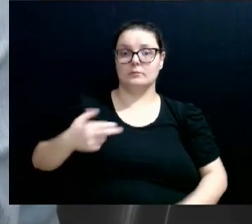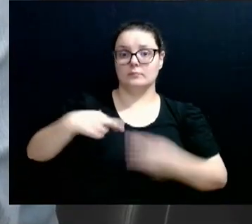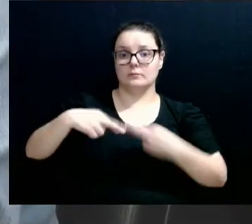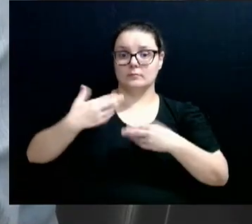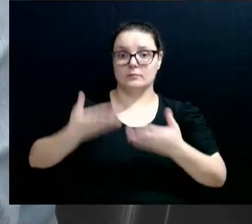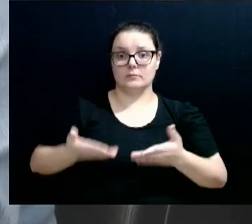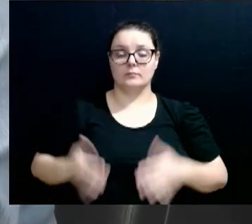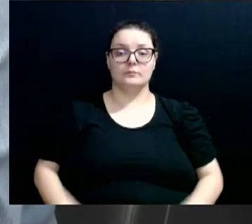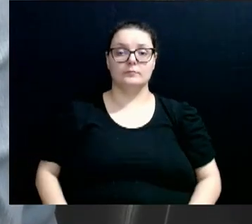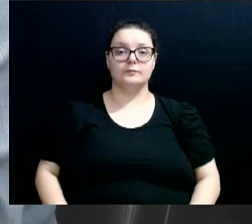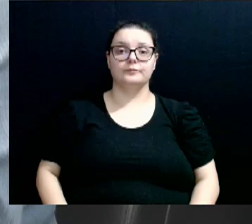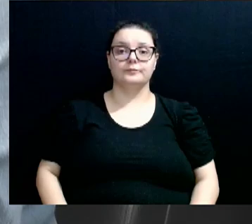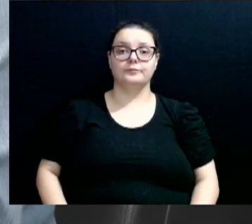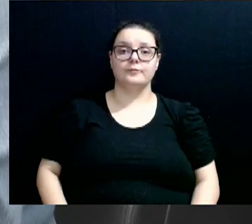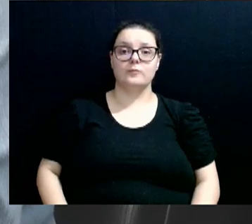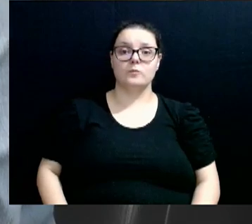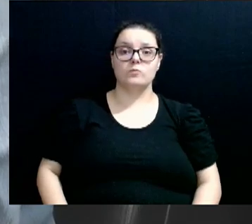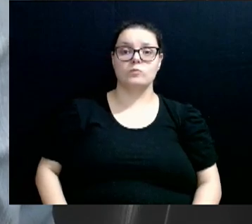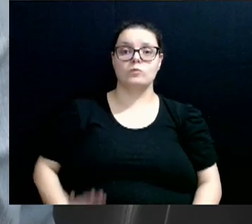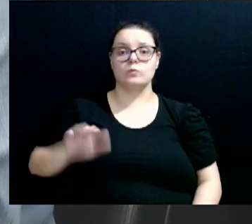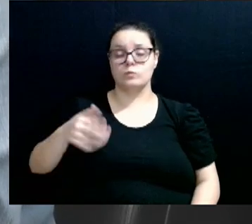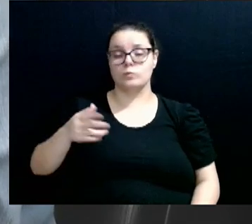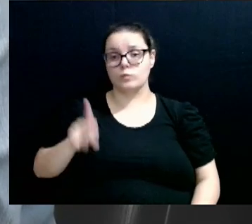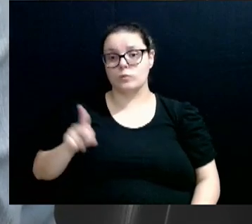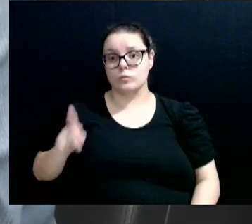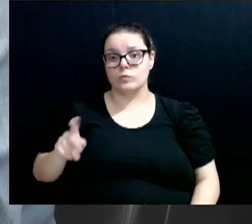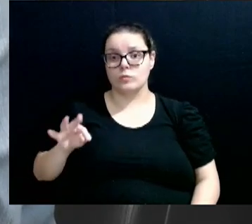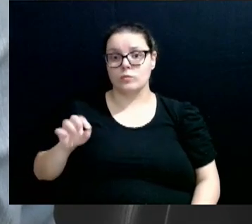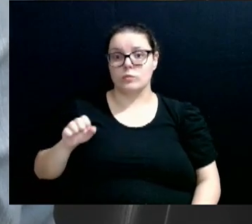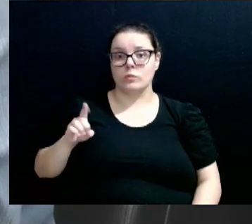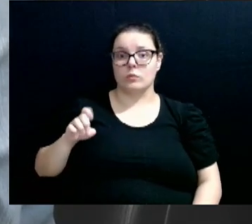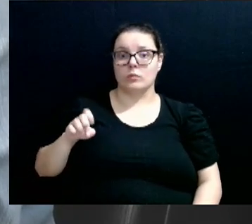E acho que quando o professor Tadeu ele